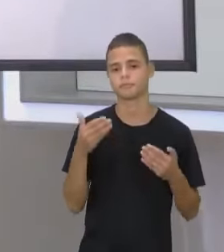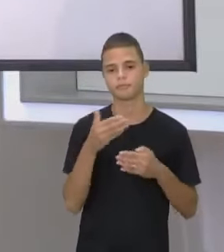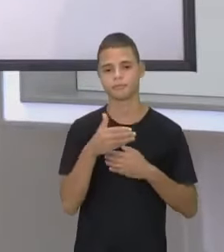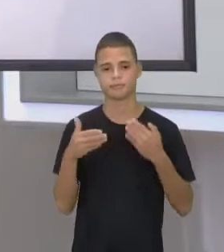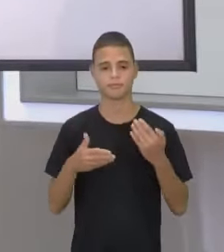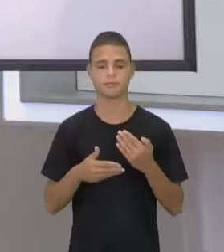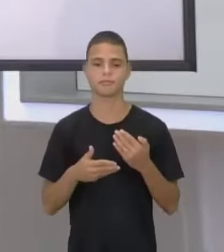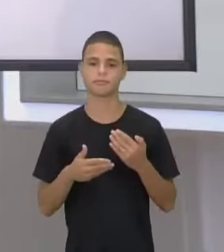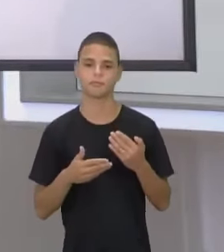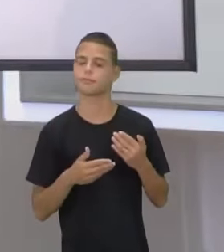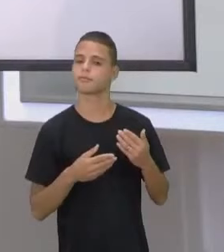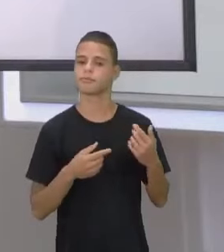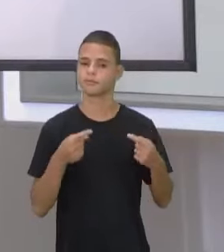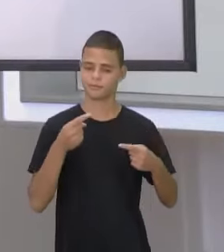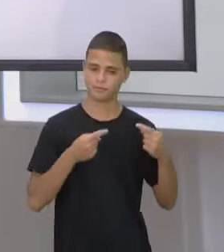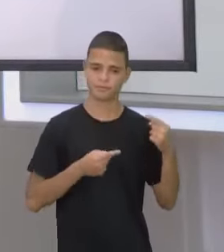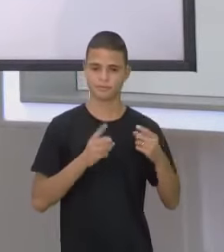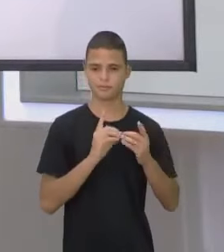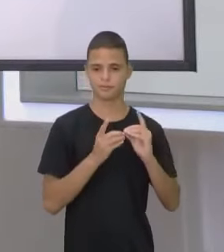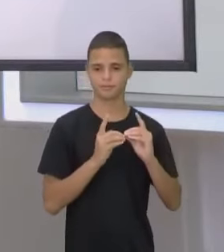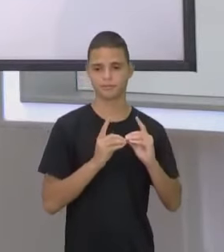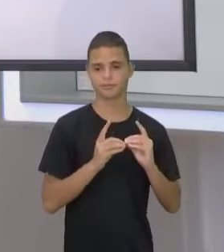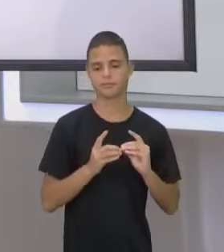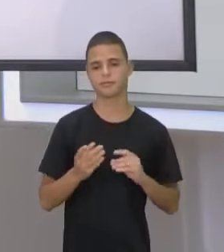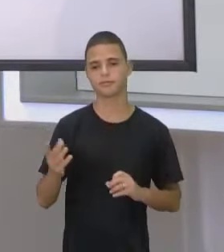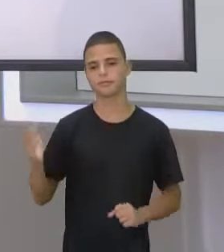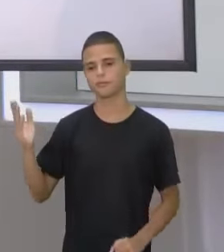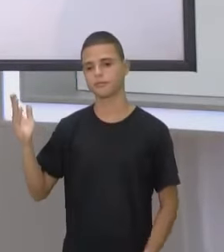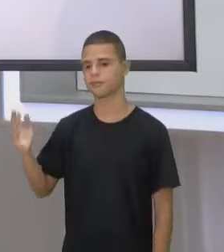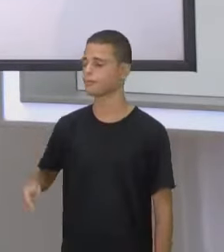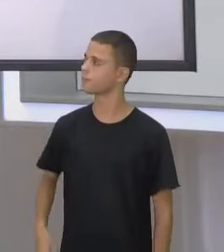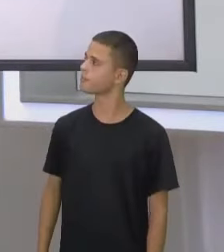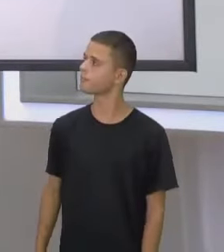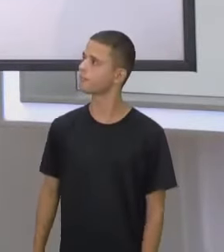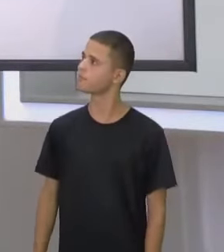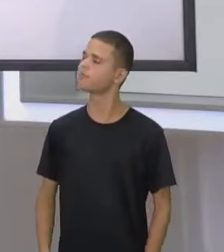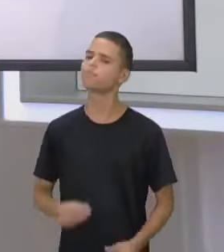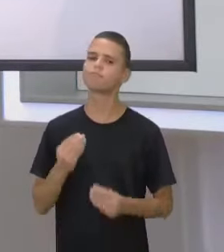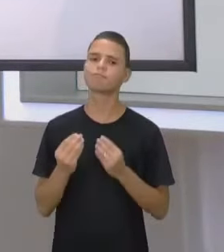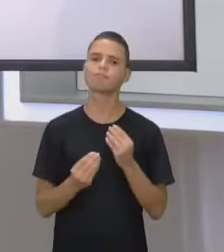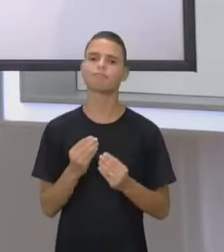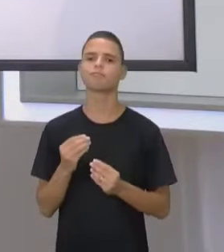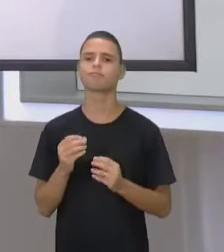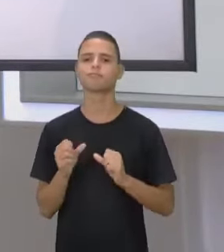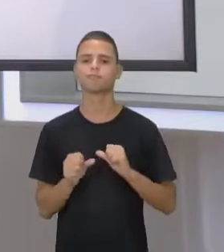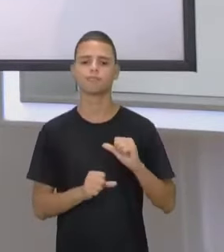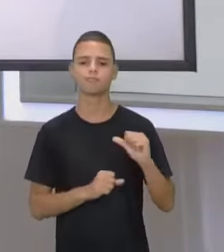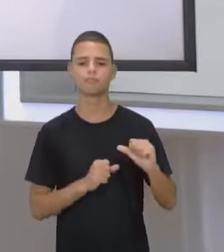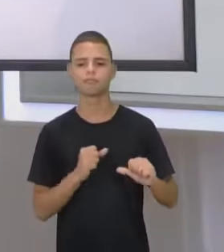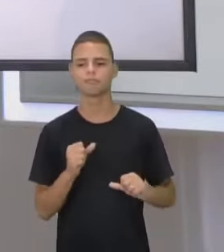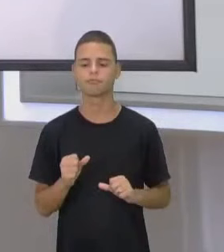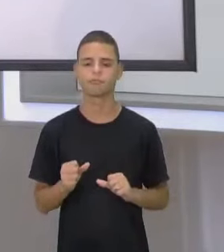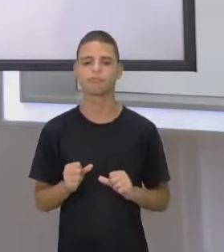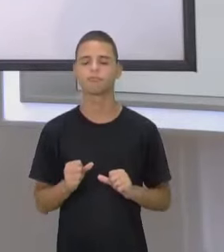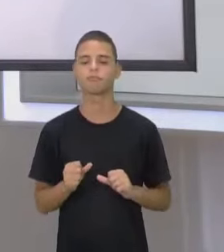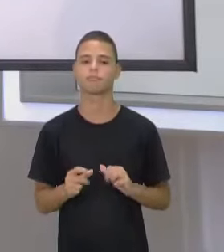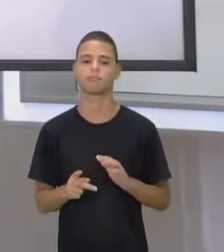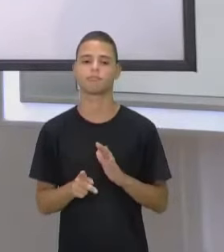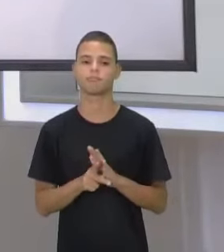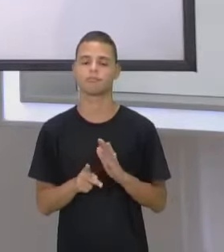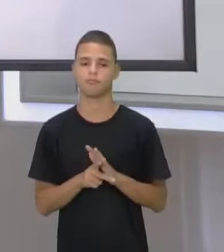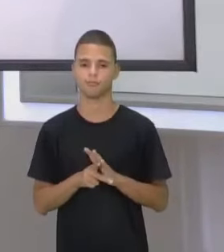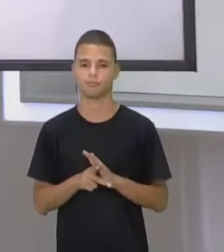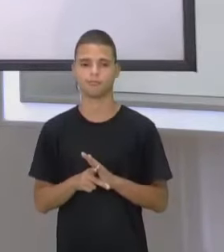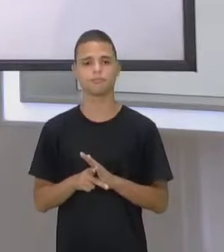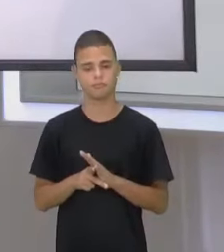pouquinho mais dinâmico. Então, como vocês escreveram, né? Como é que eu altero, né, a dinâmica hidrológica num curso